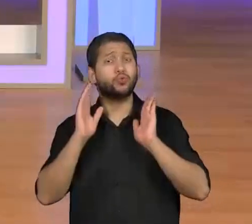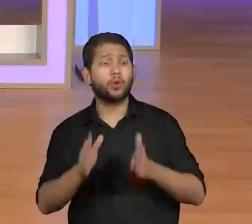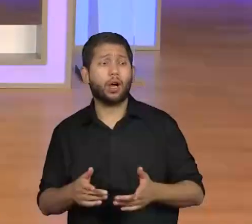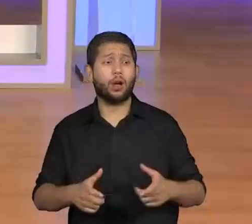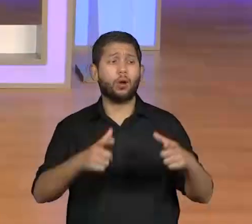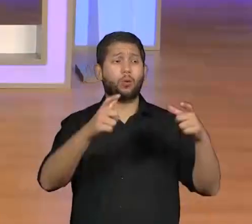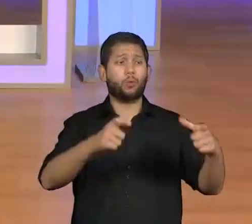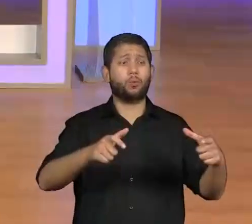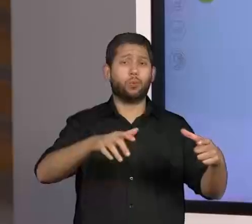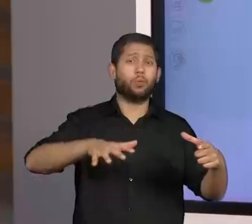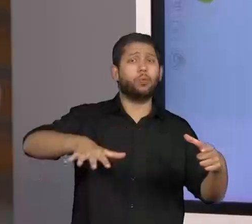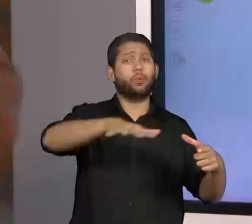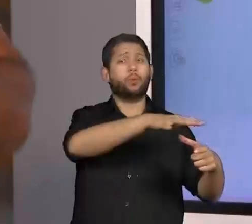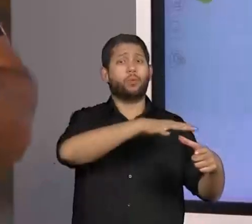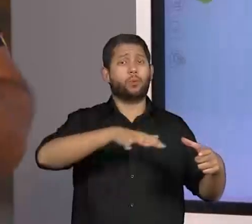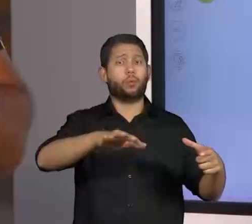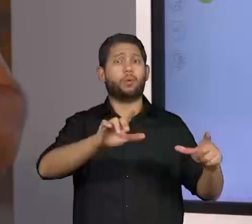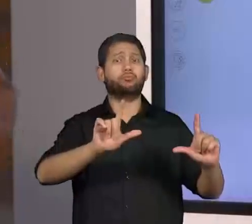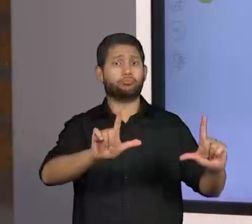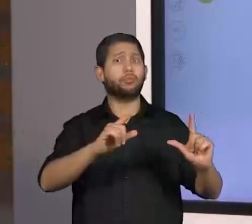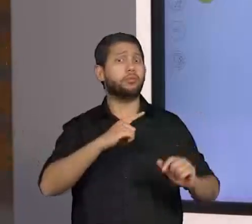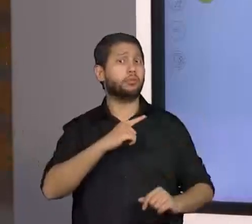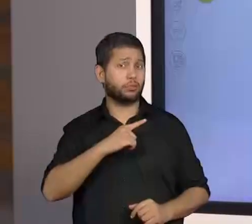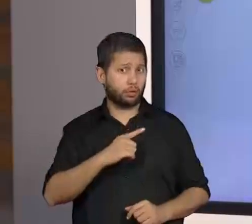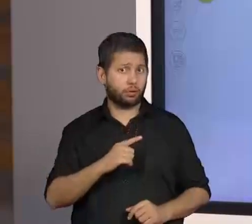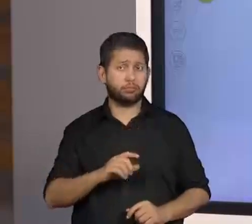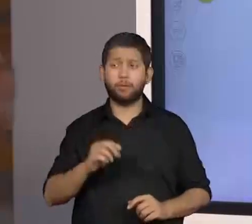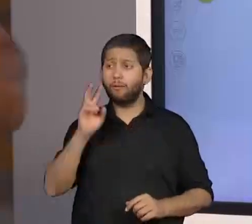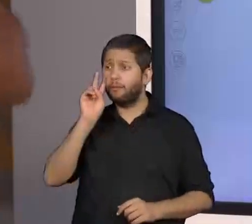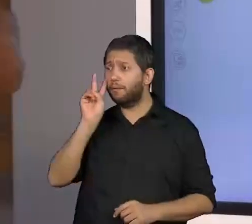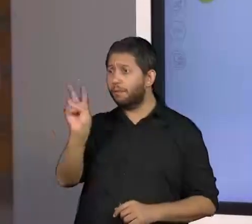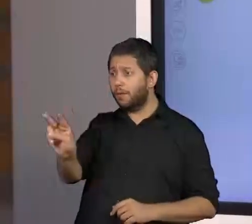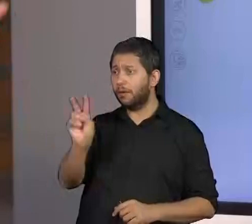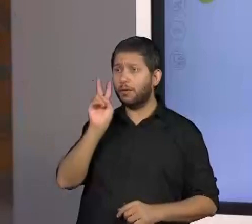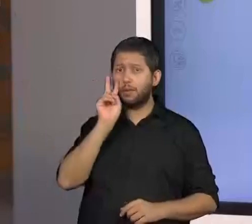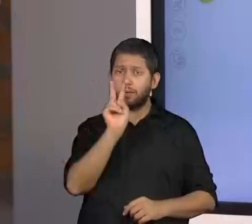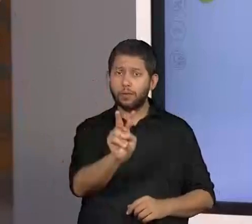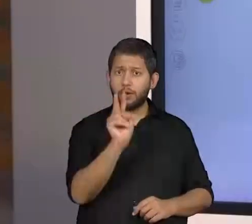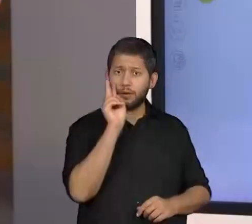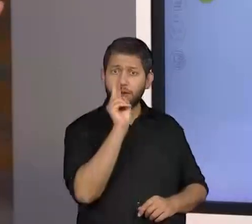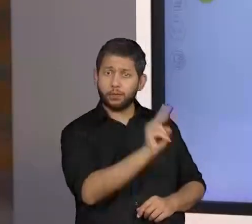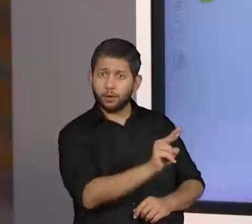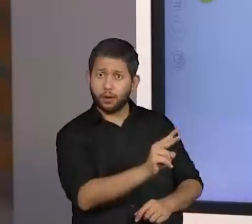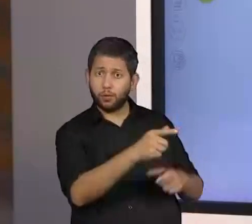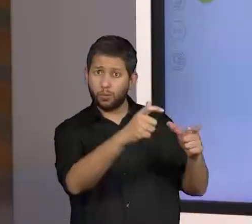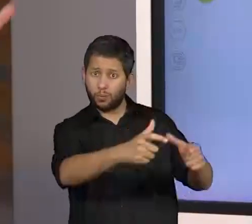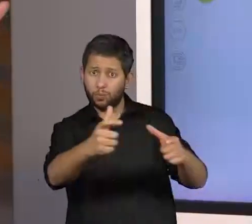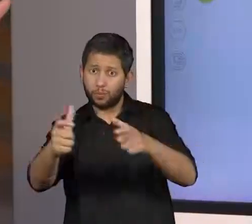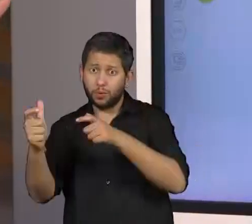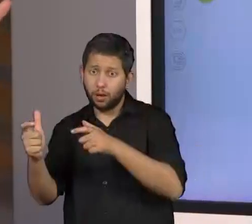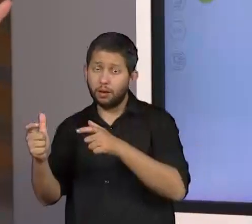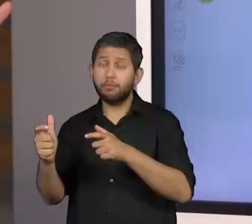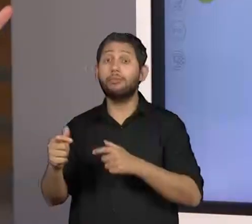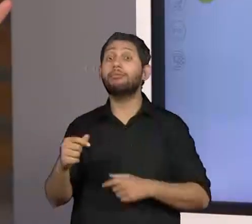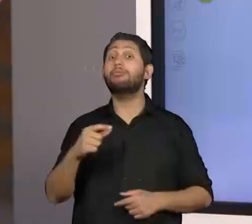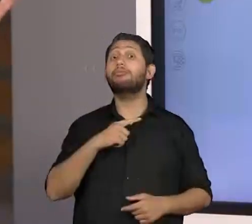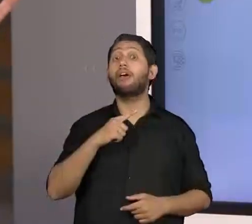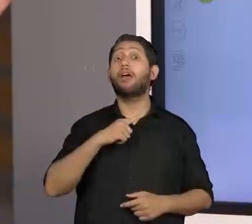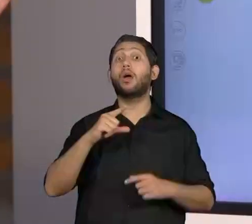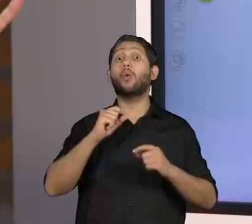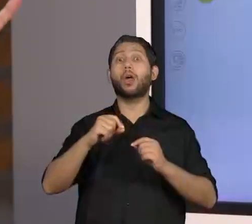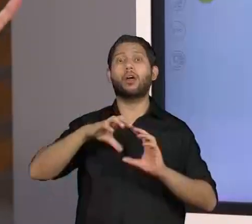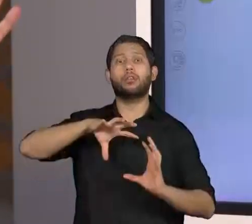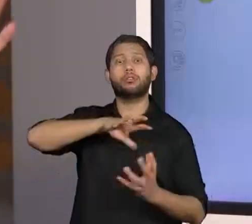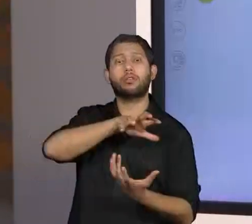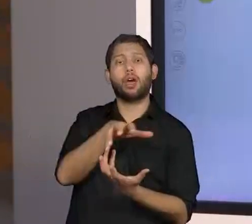agentes internos. Então, se você quiser saber aí um pouco mais sobre a primeira aula, é formação das paisagens,